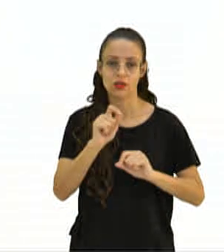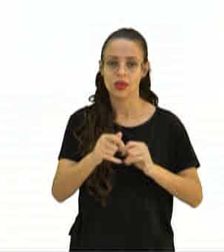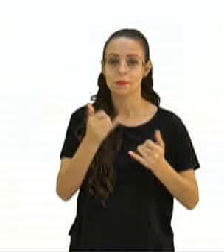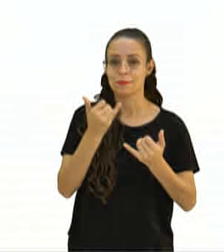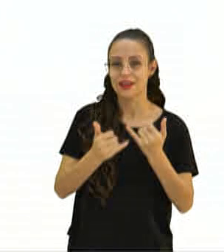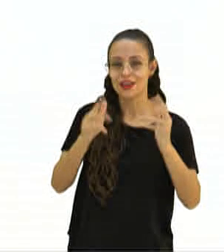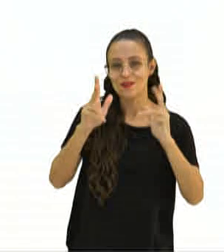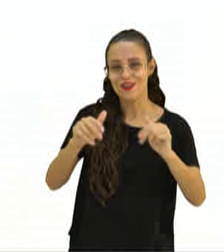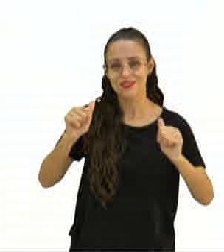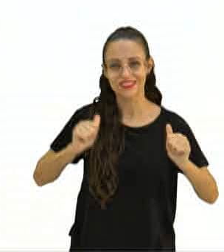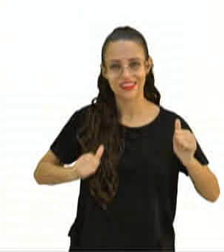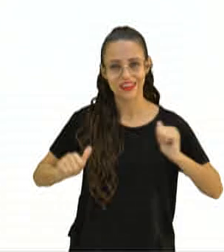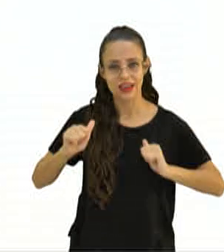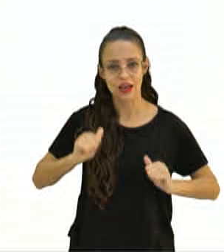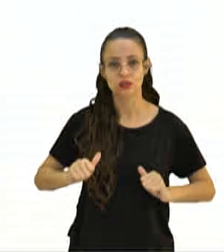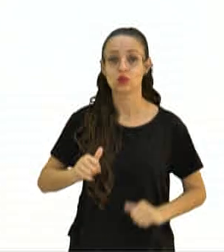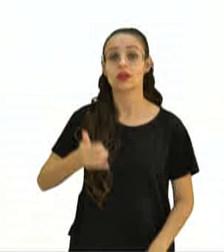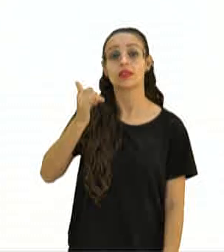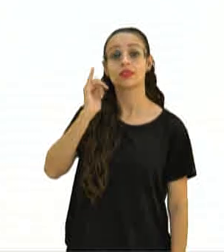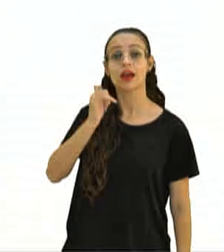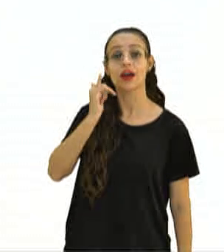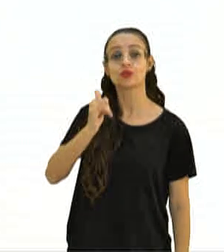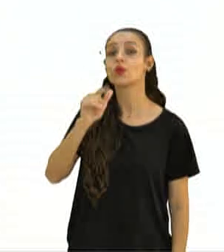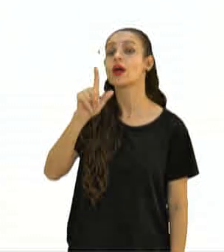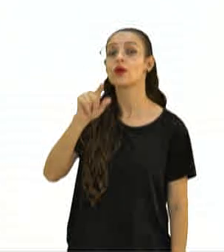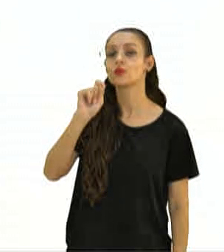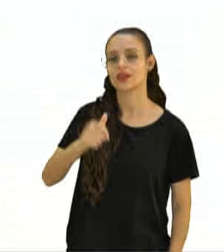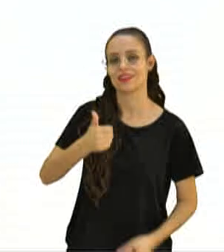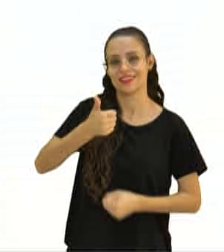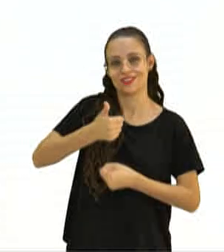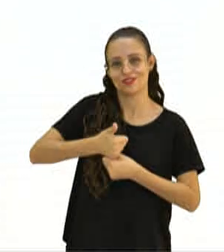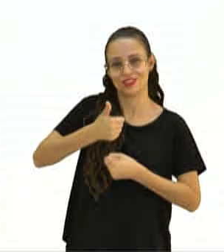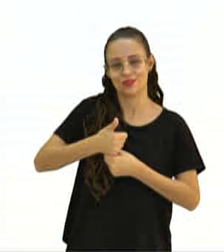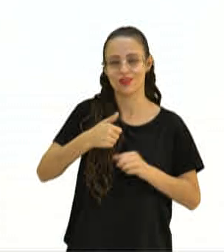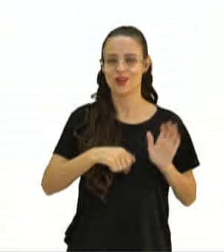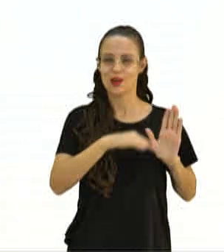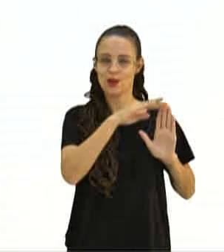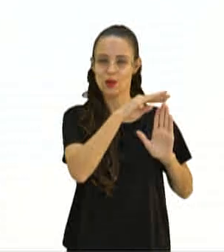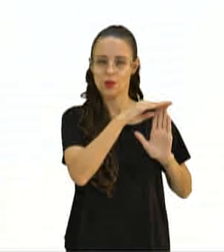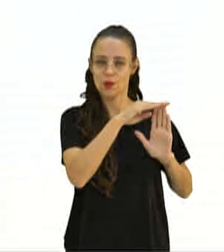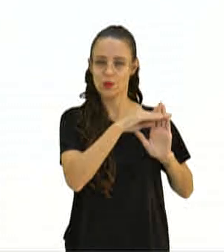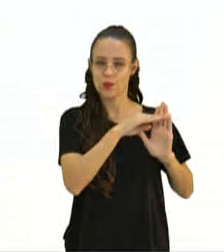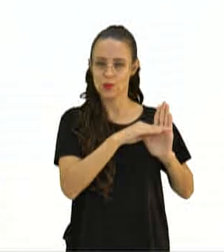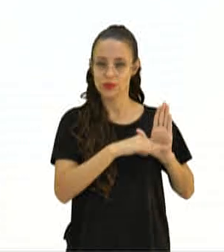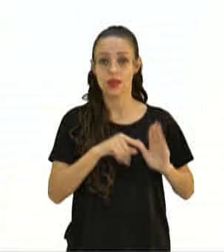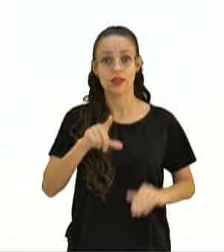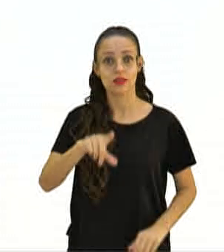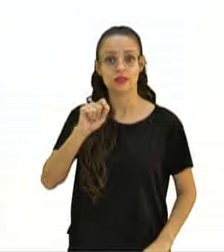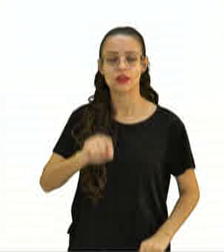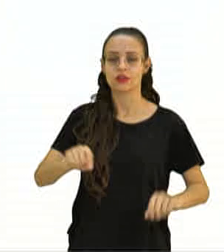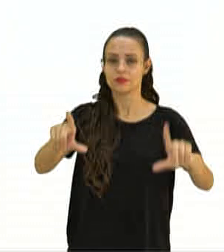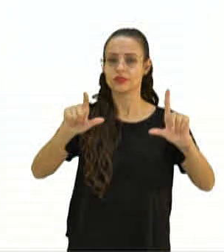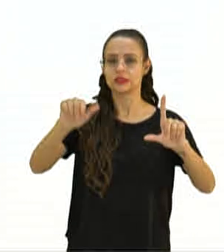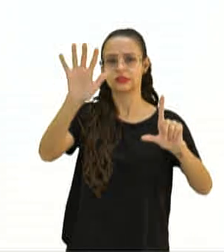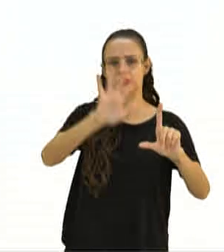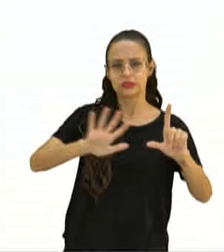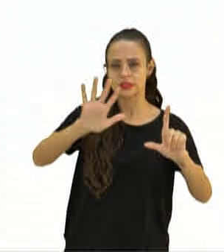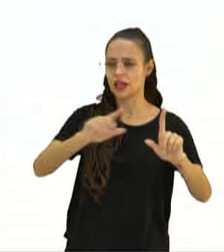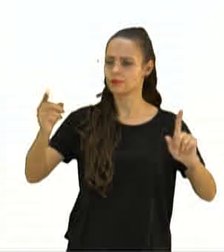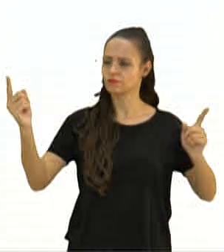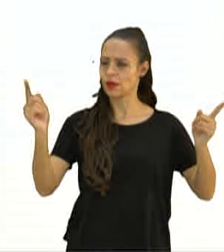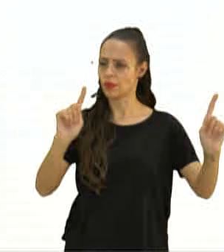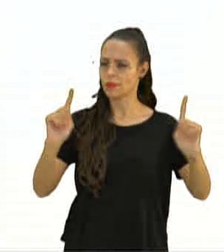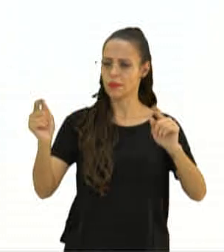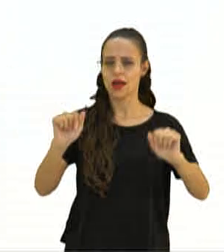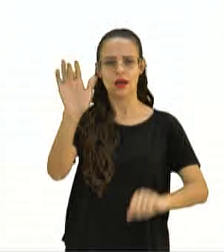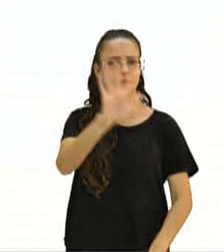um ator do teatro, né, o narrador seria o diretor e o roteirista. Vai ser aquele que define o cenário, os figurantes, o ambiente